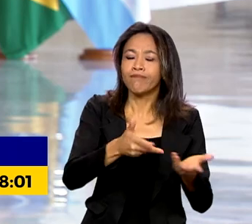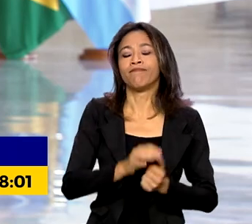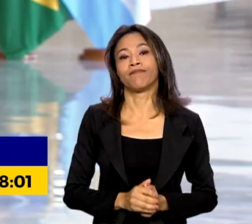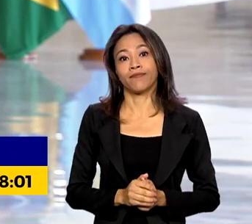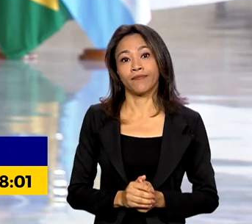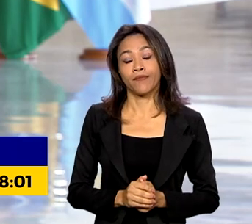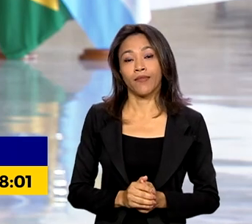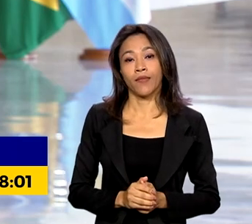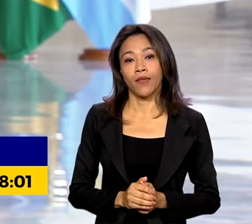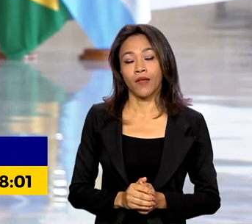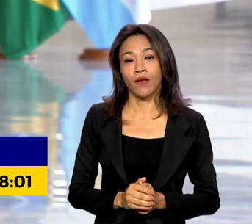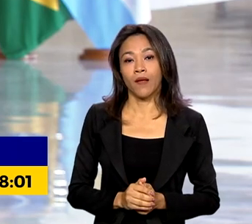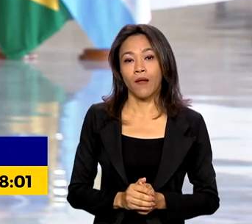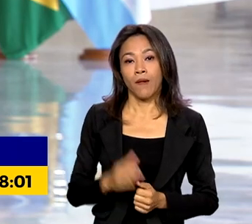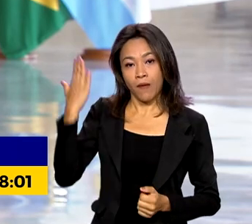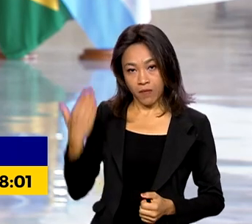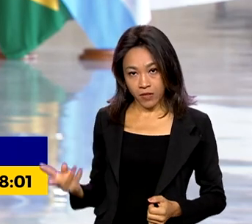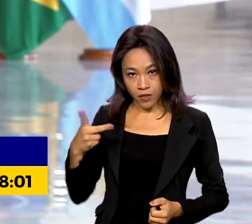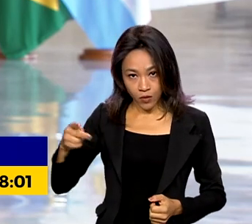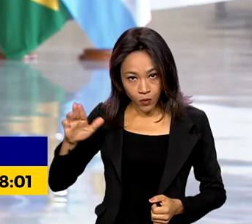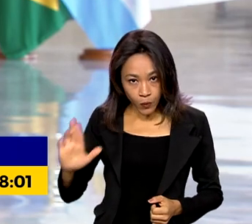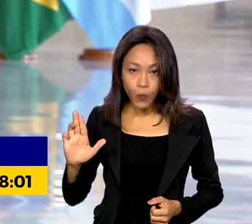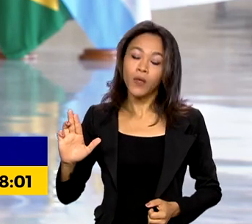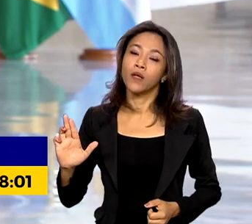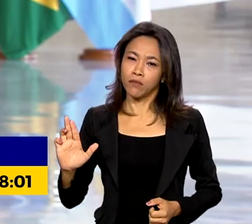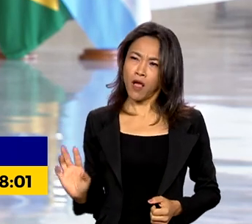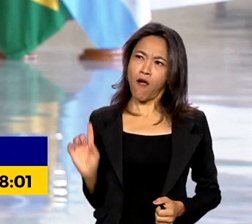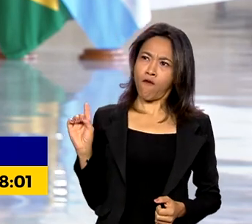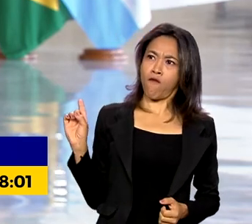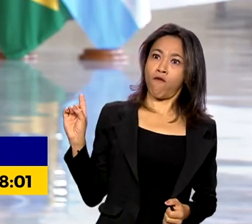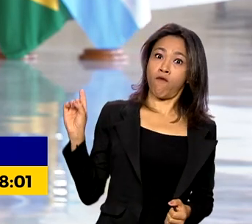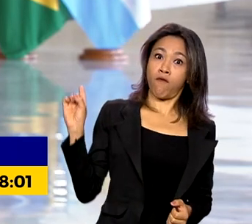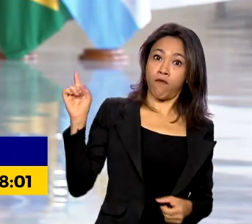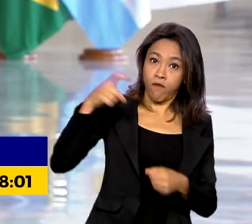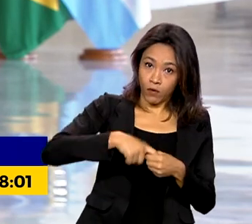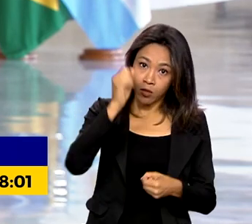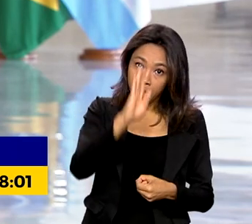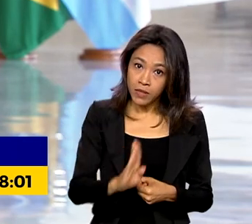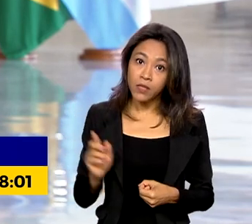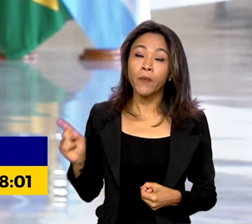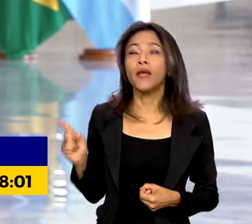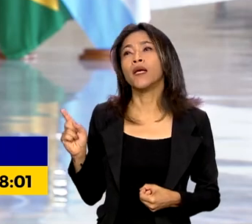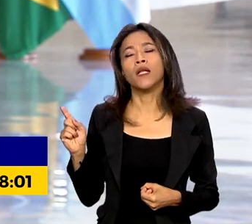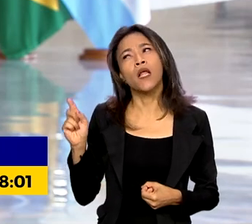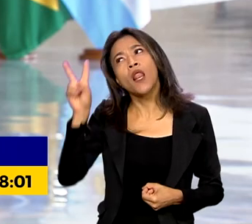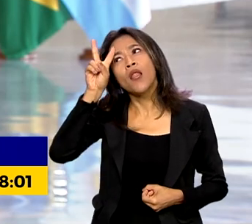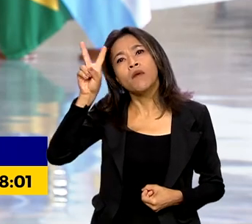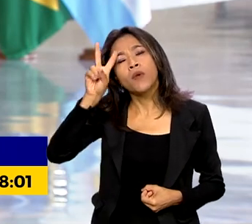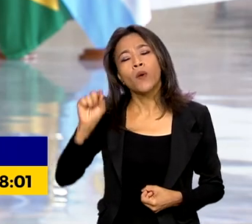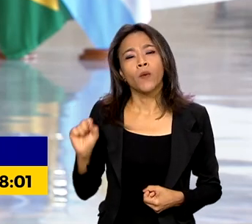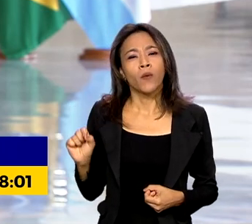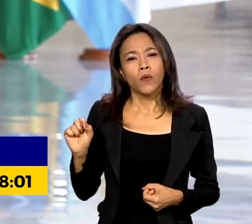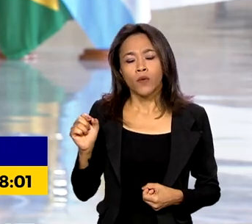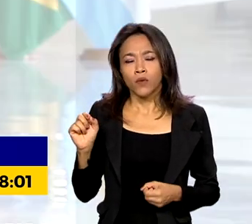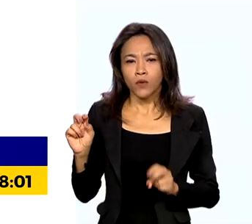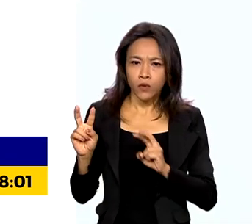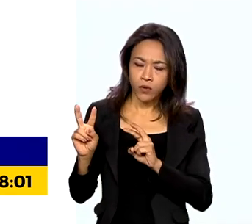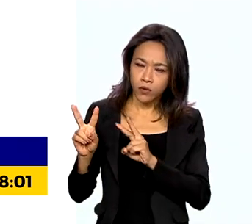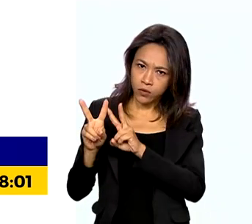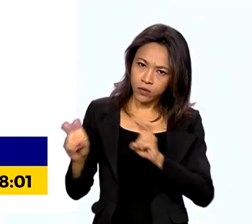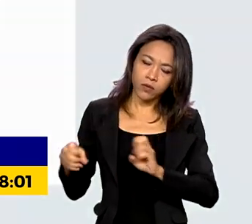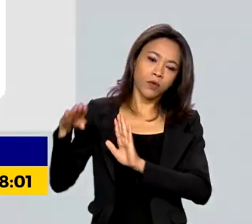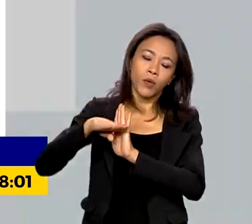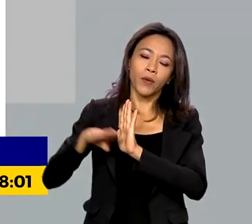embarcava de volta, né, de uma viagem à Europa, o presidente Lula, ele lembrou, né, ele tratou do programa